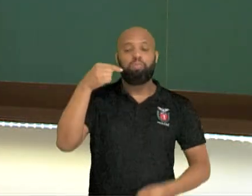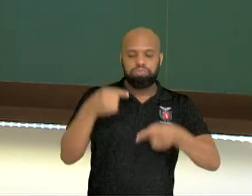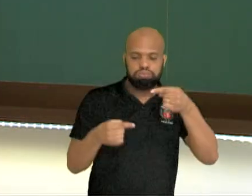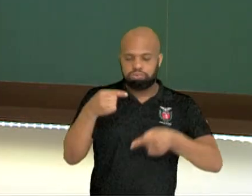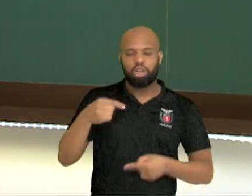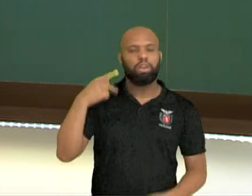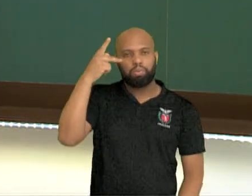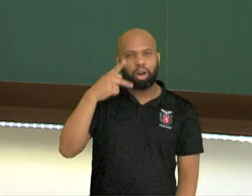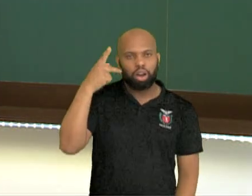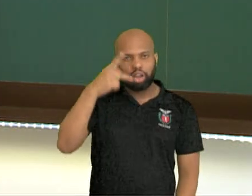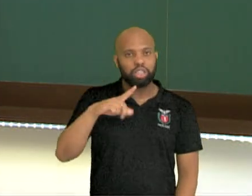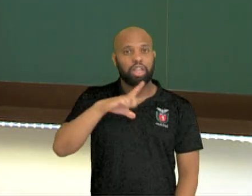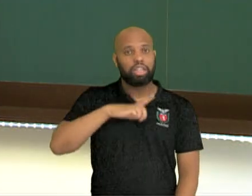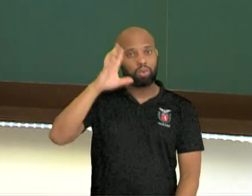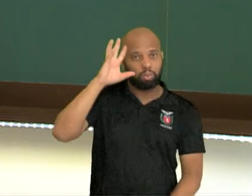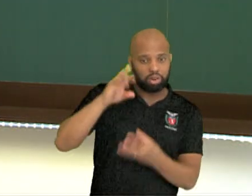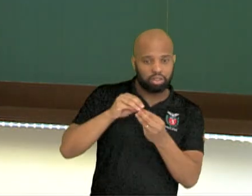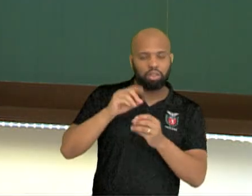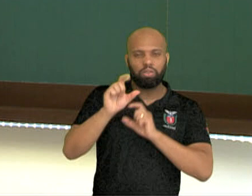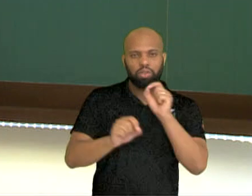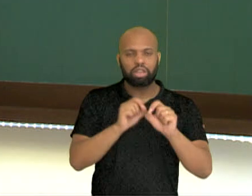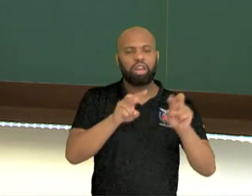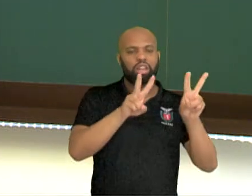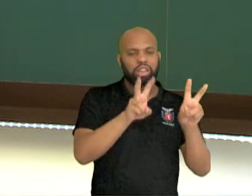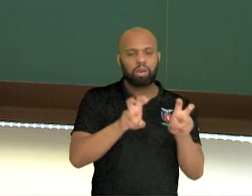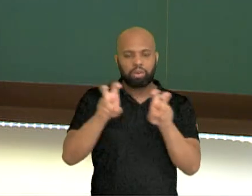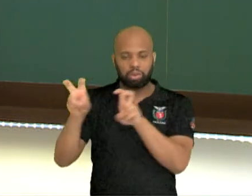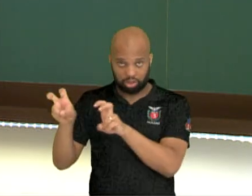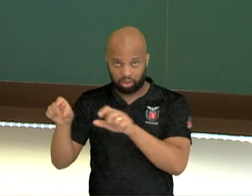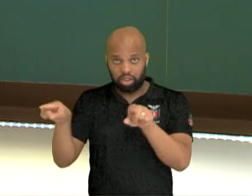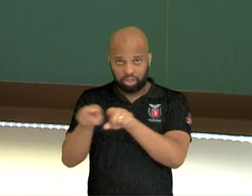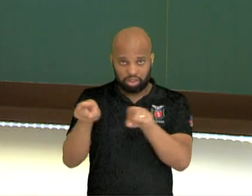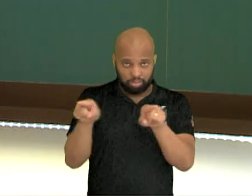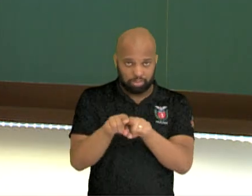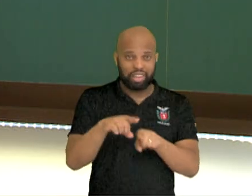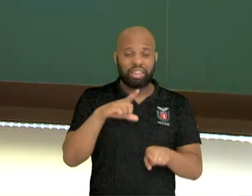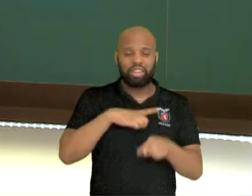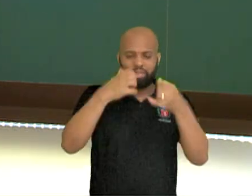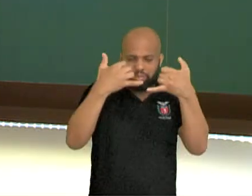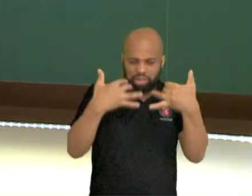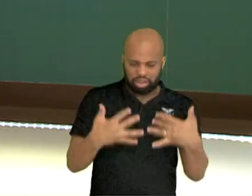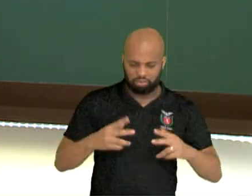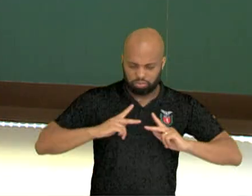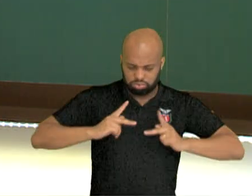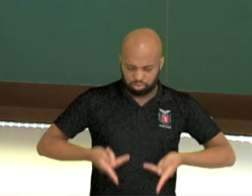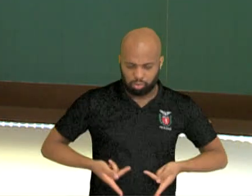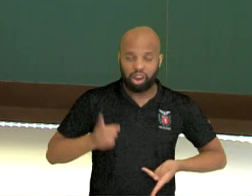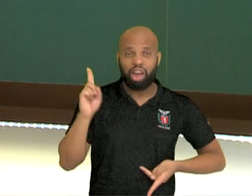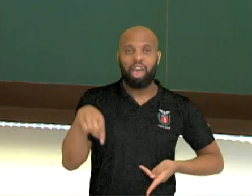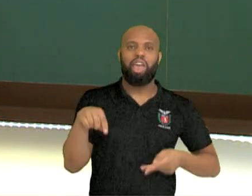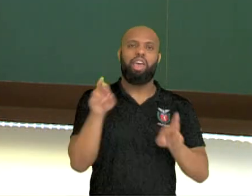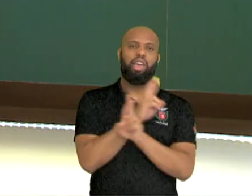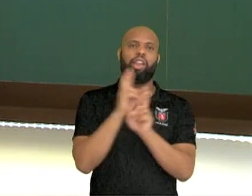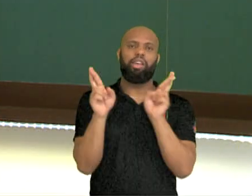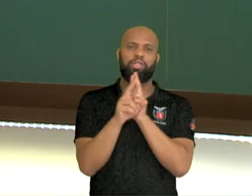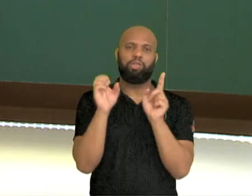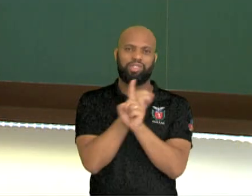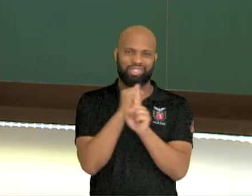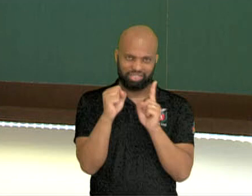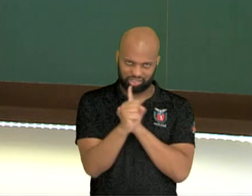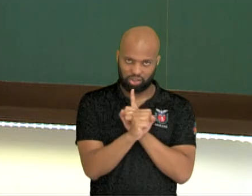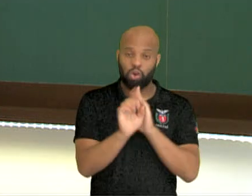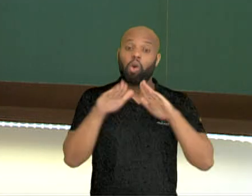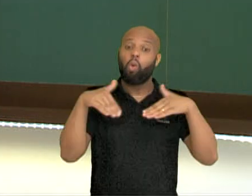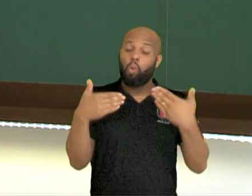ser entendida em seus próprios termos, tendo uma explicação humana dessa relação social,